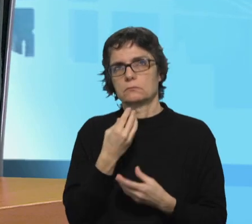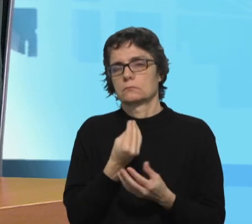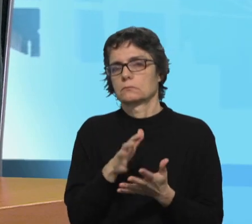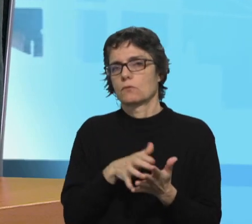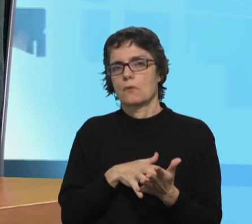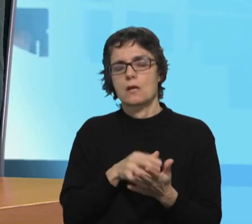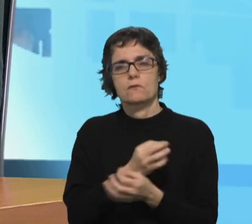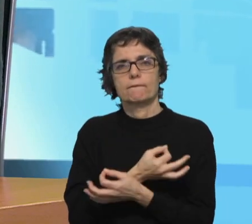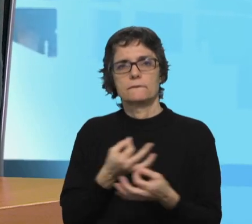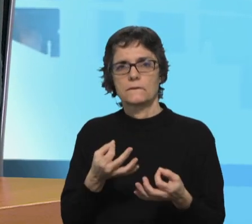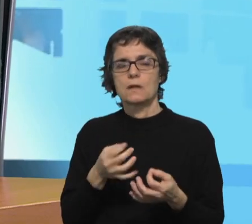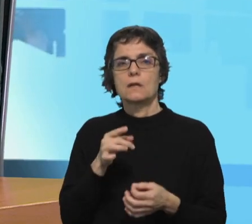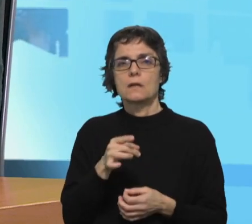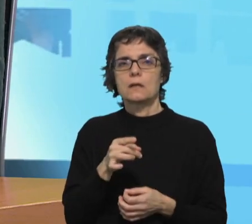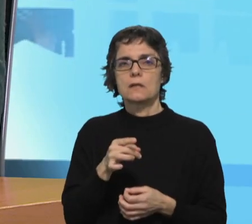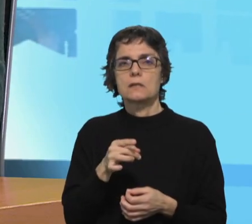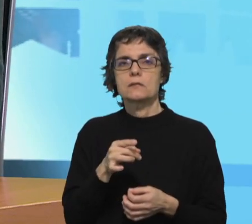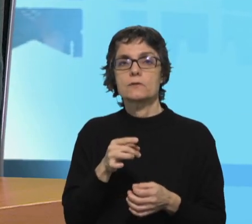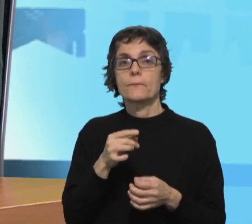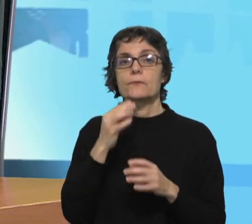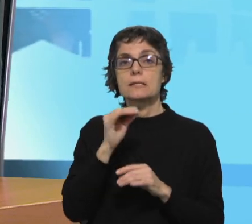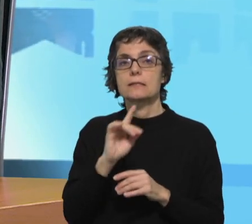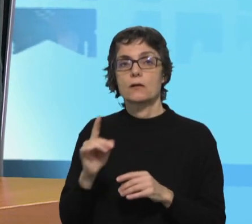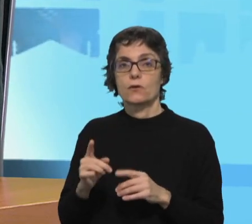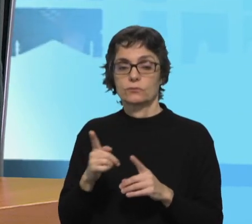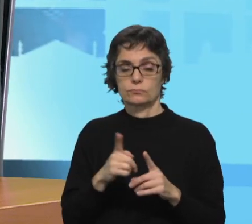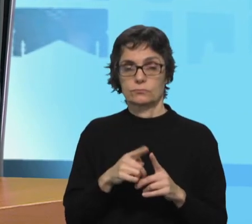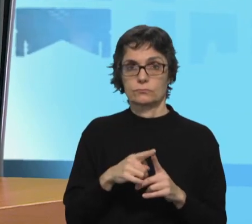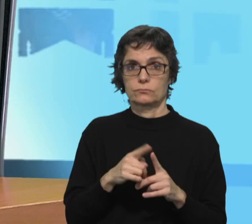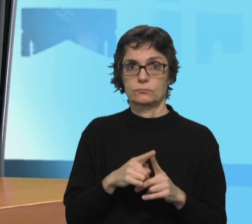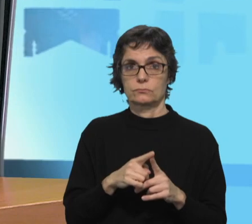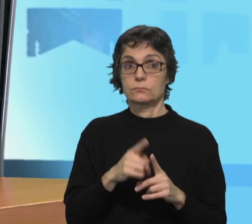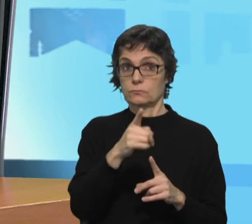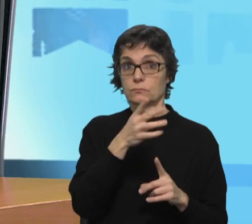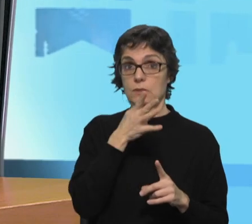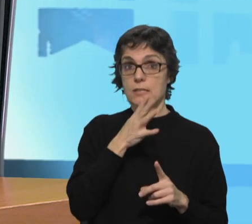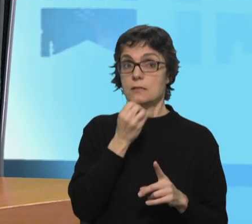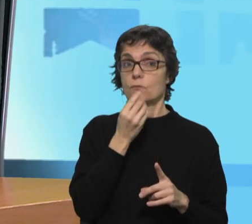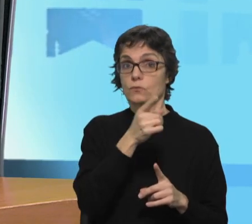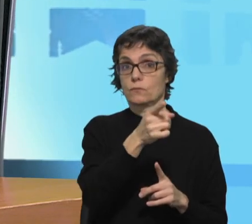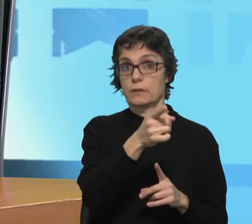sobretudo 2 grandes lições. A primeira é aquela que o Henrique estava a dizer.